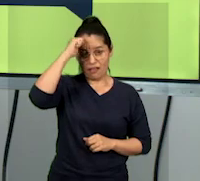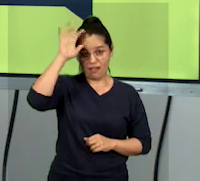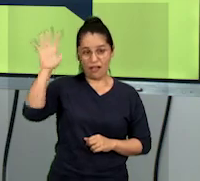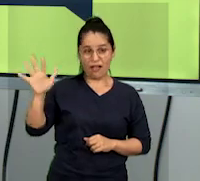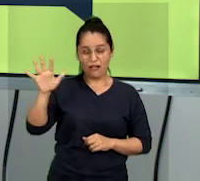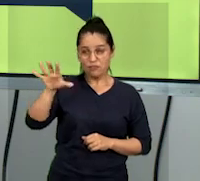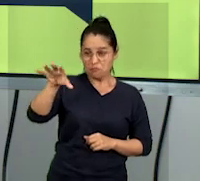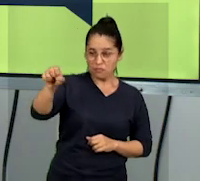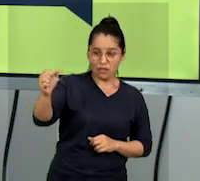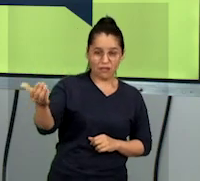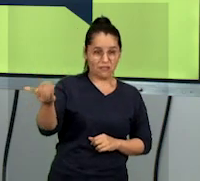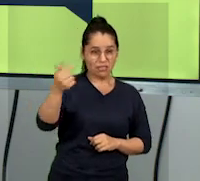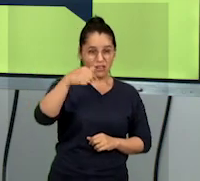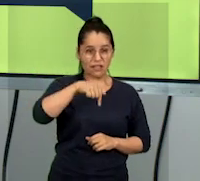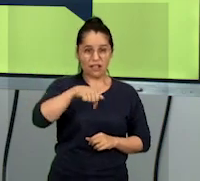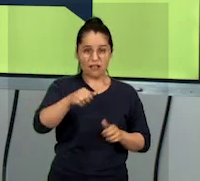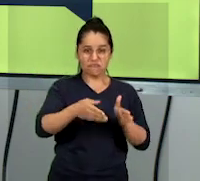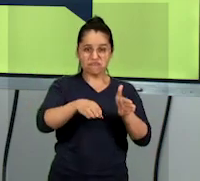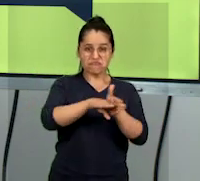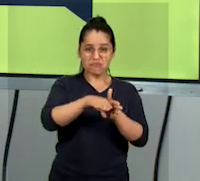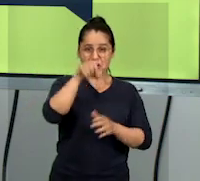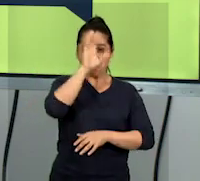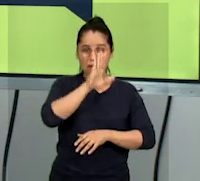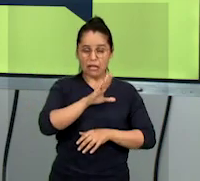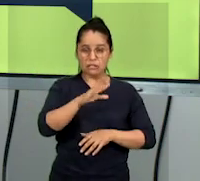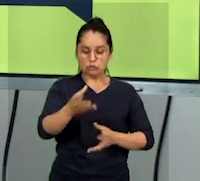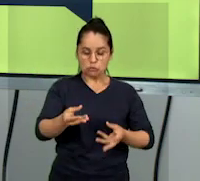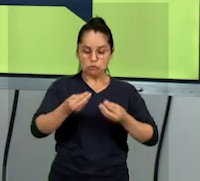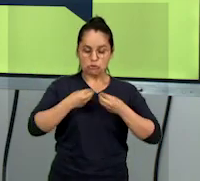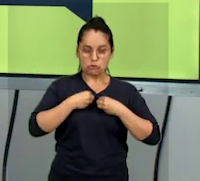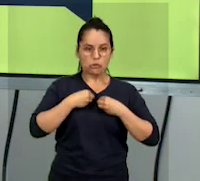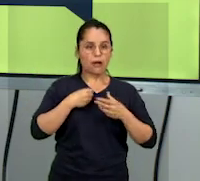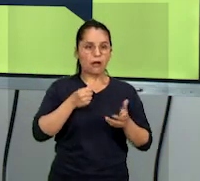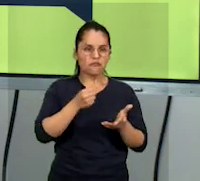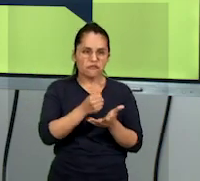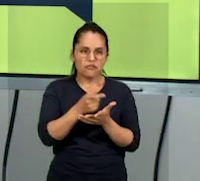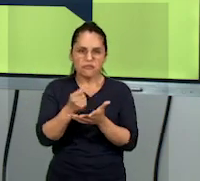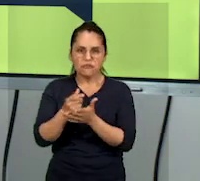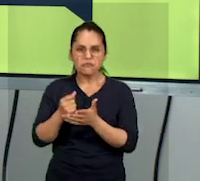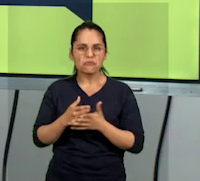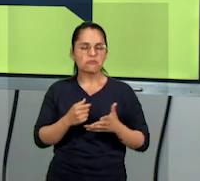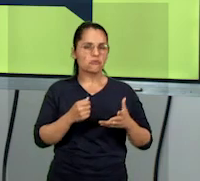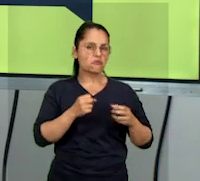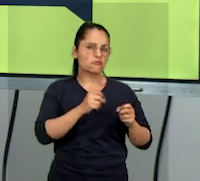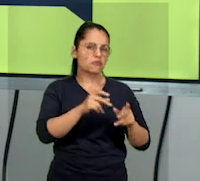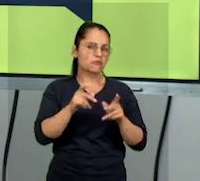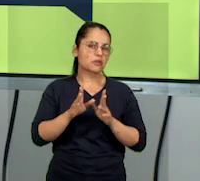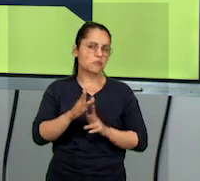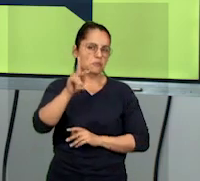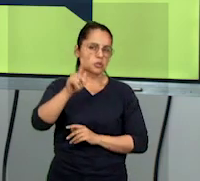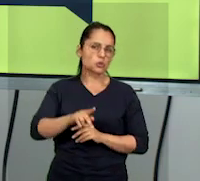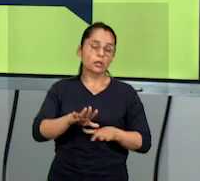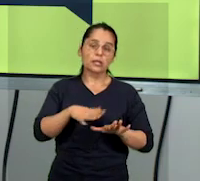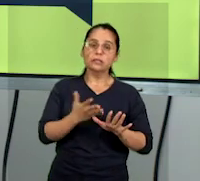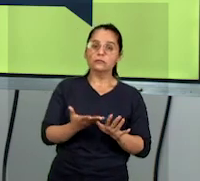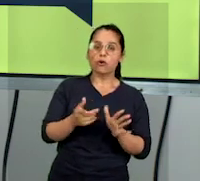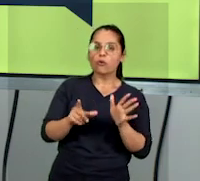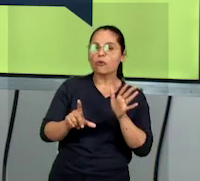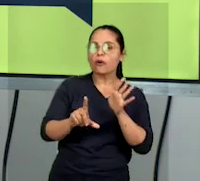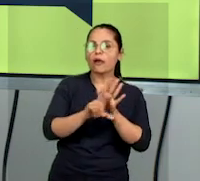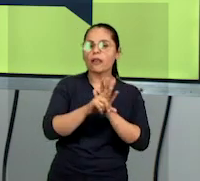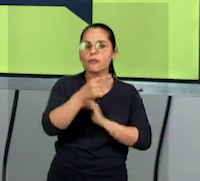pessoas, trazer para cá, e isso ganhava muito dinheiro traficando pessoas. E aí, com essa lei,